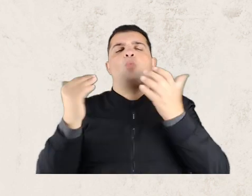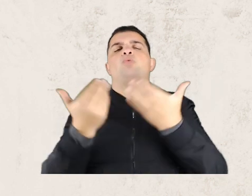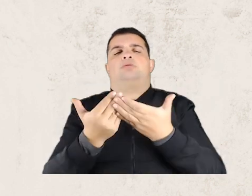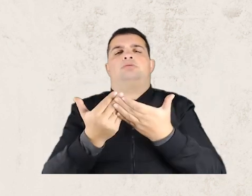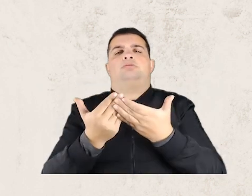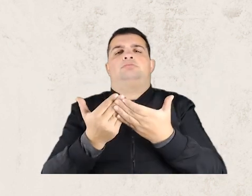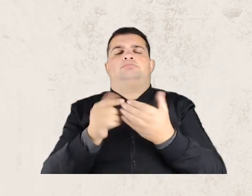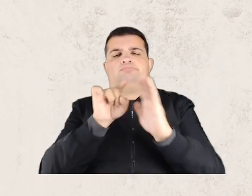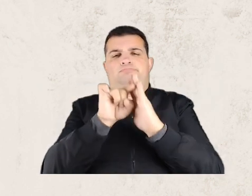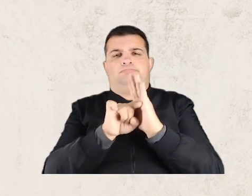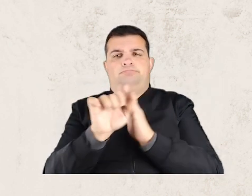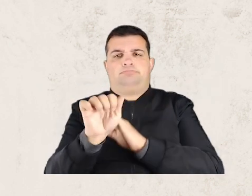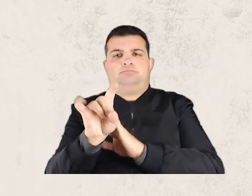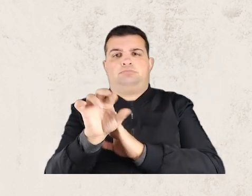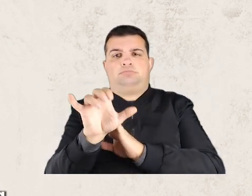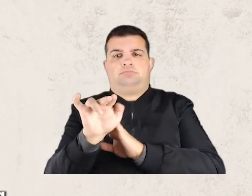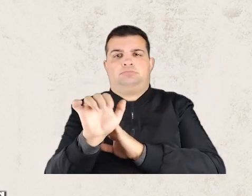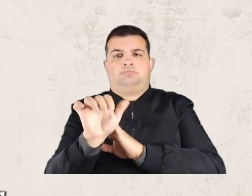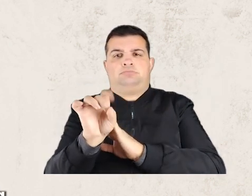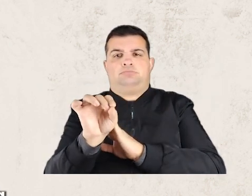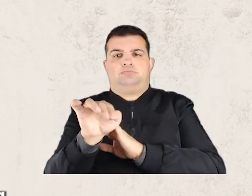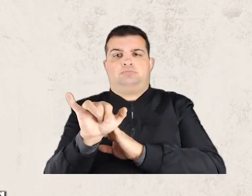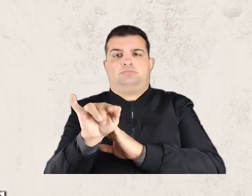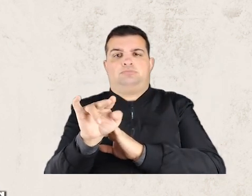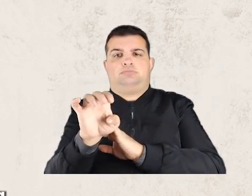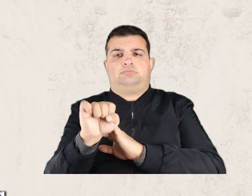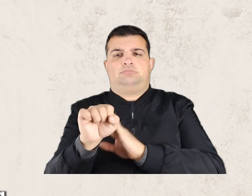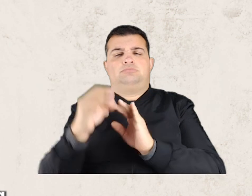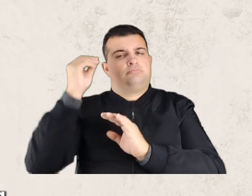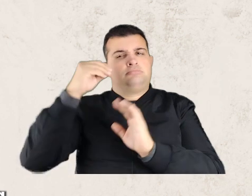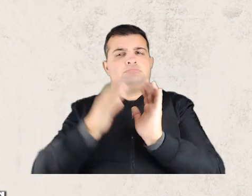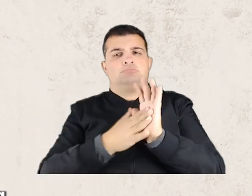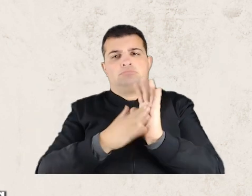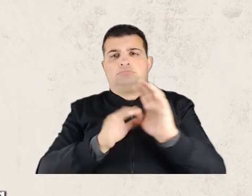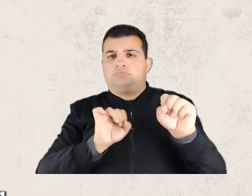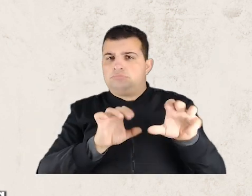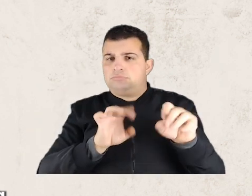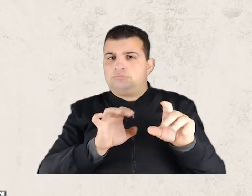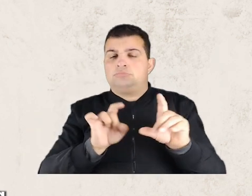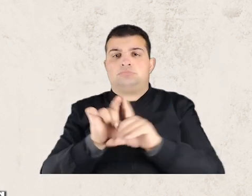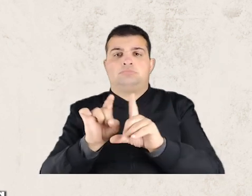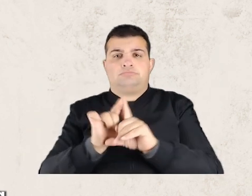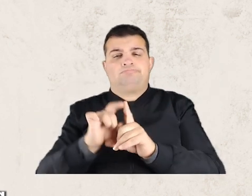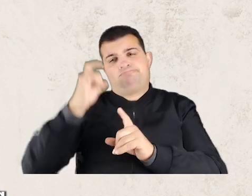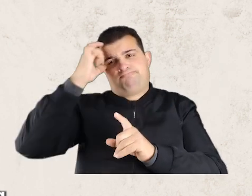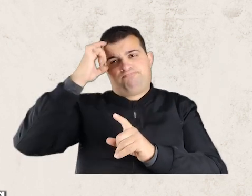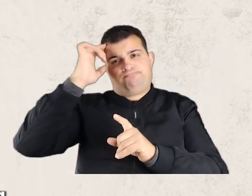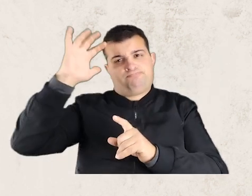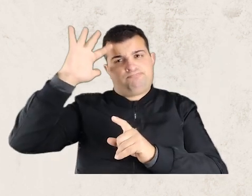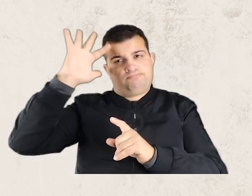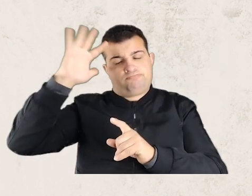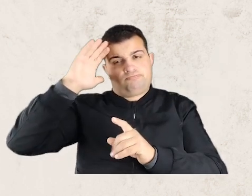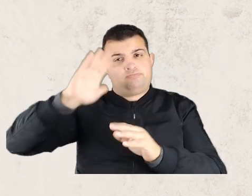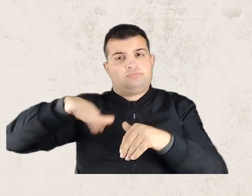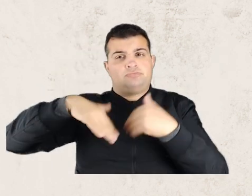consequências importantes para a psicologia brasileira. A principal delas é o fortalecimento da ideia de uma psicologia comunitária,